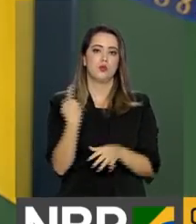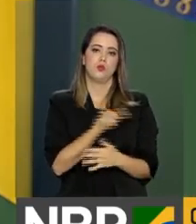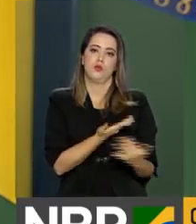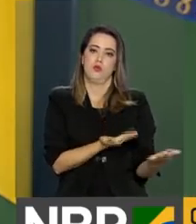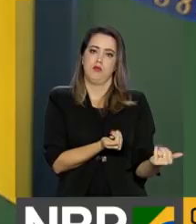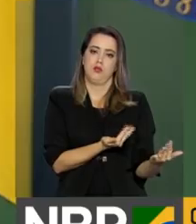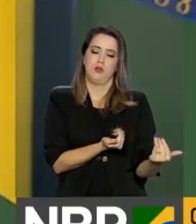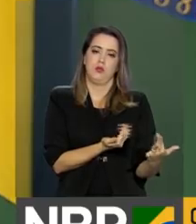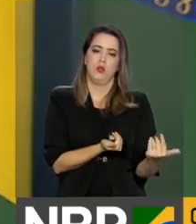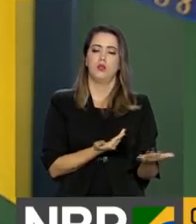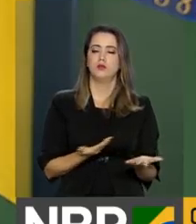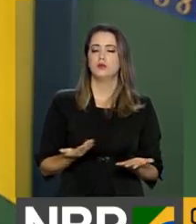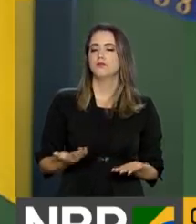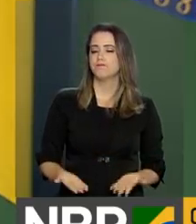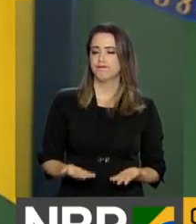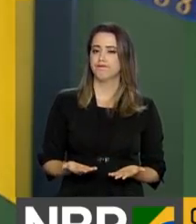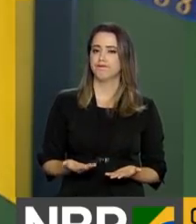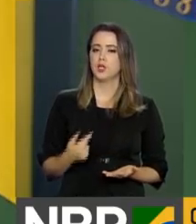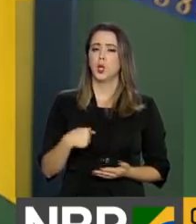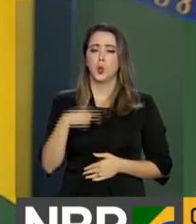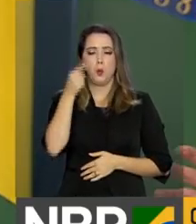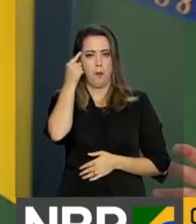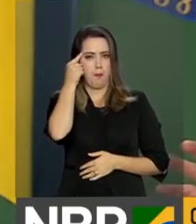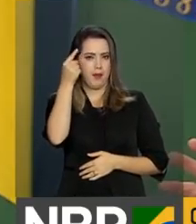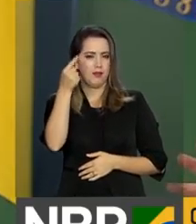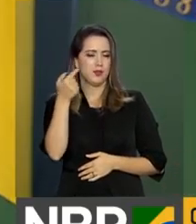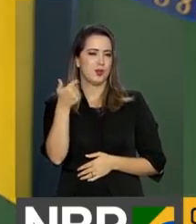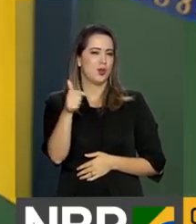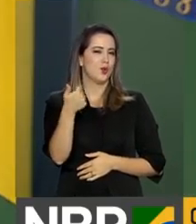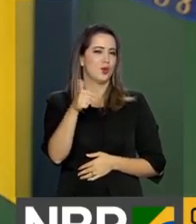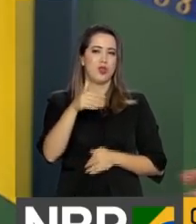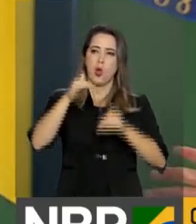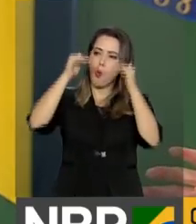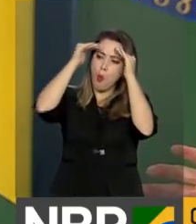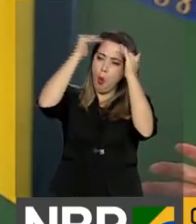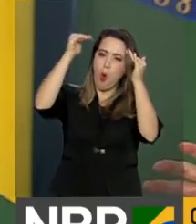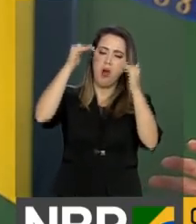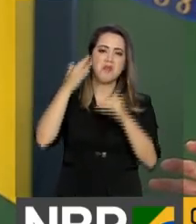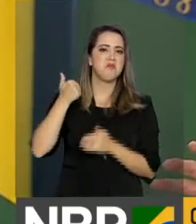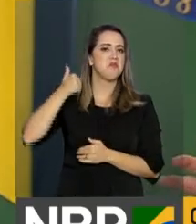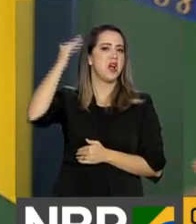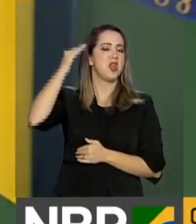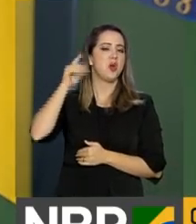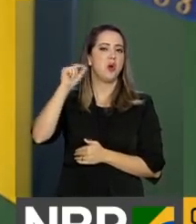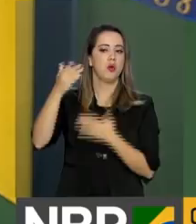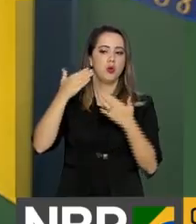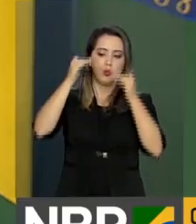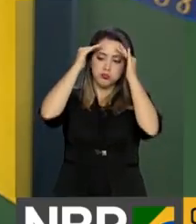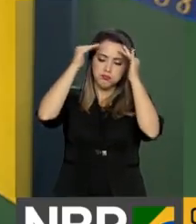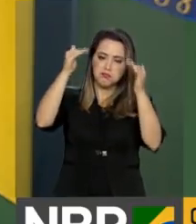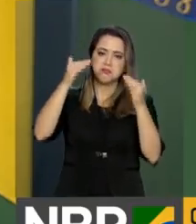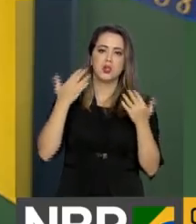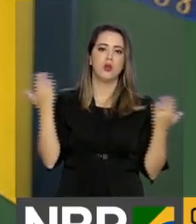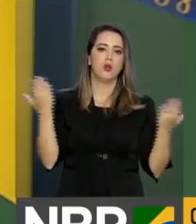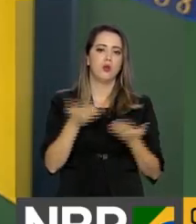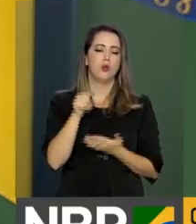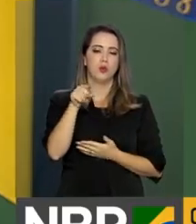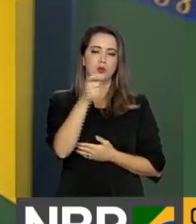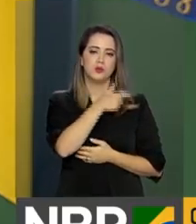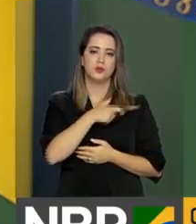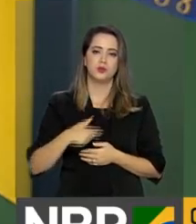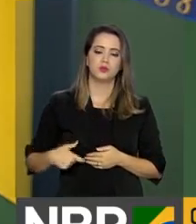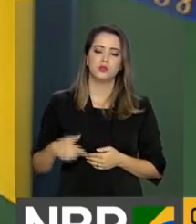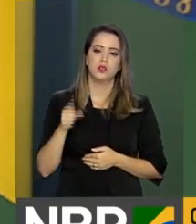haverá, penso eu, honra maior do que ser agraciado, não é? Como